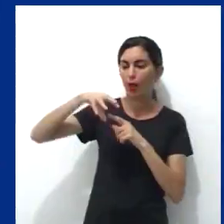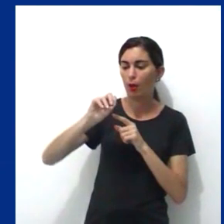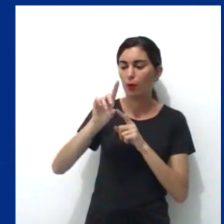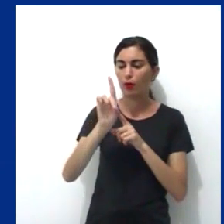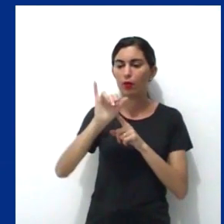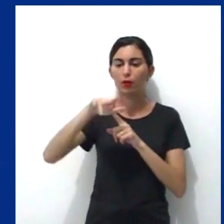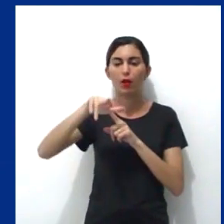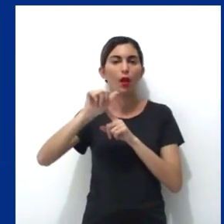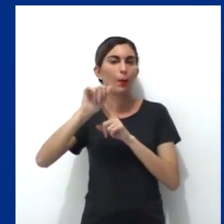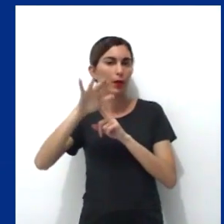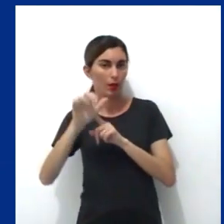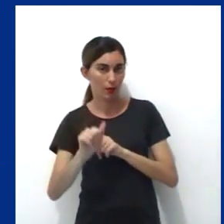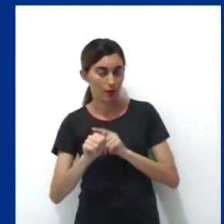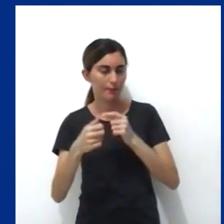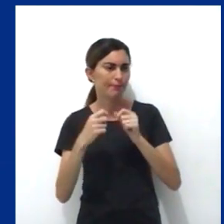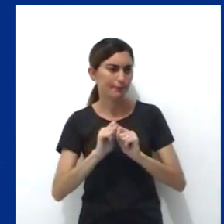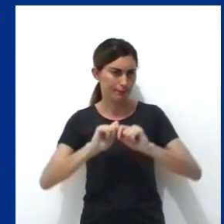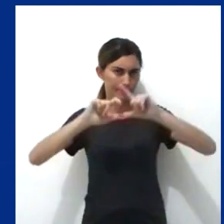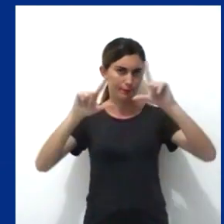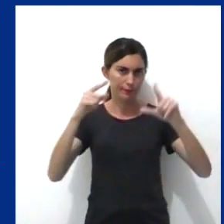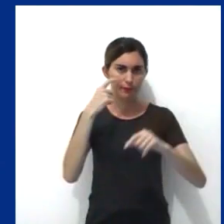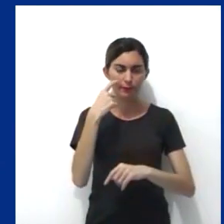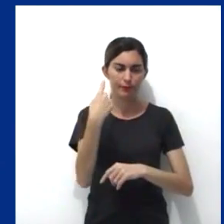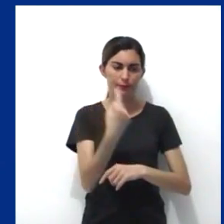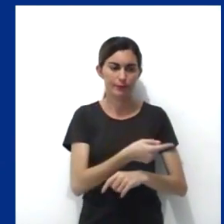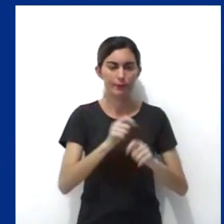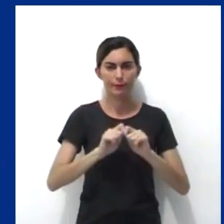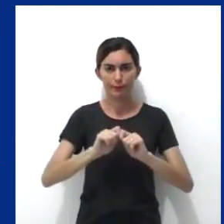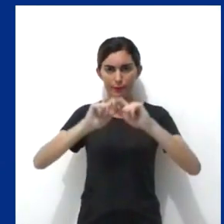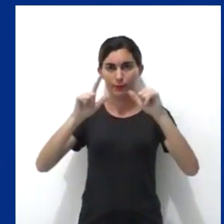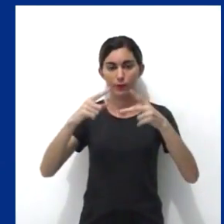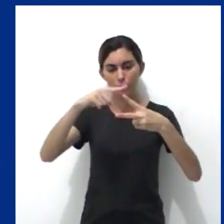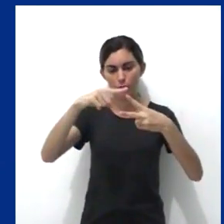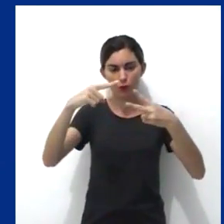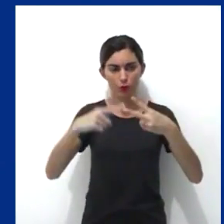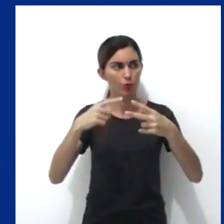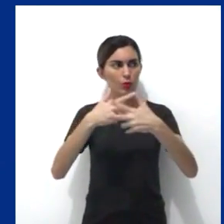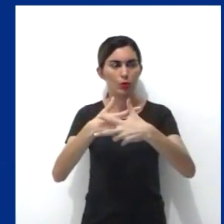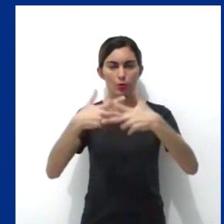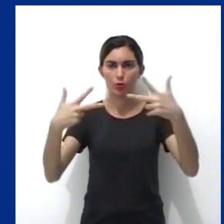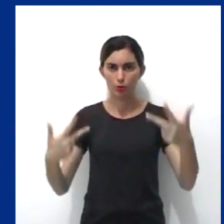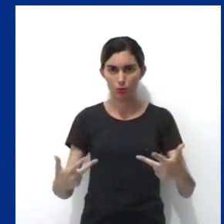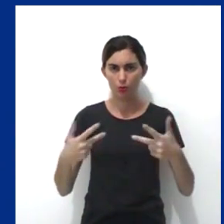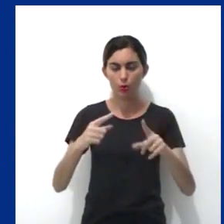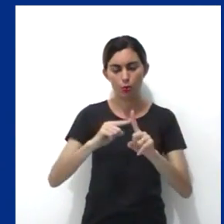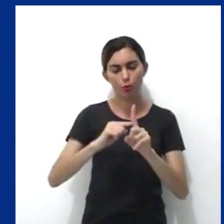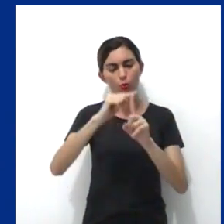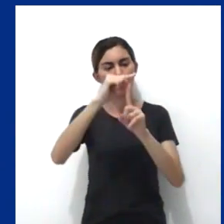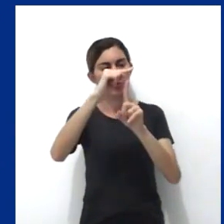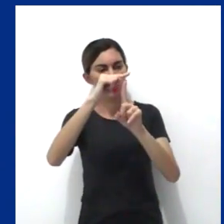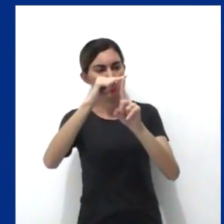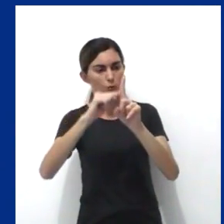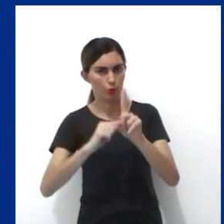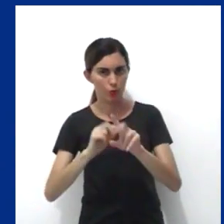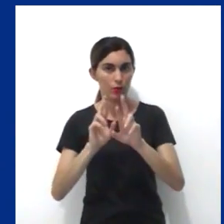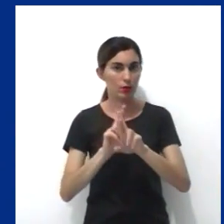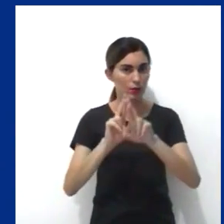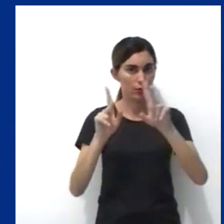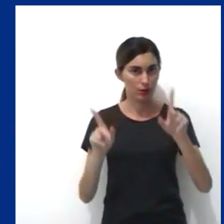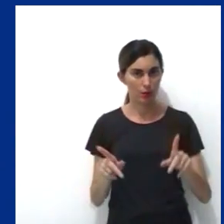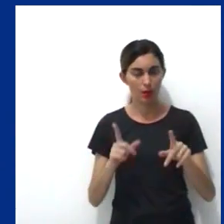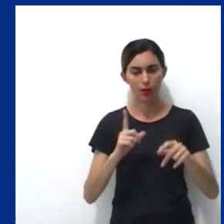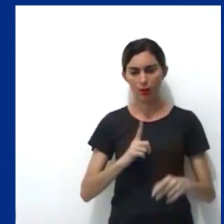Termodinâmica quer dizer o quê? Termo significa calor, dinâmica, movimento. Então, toda vez que o